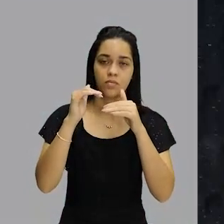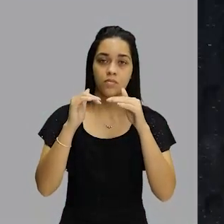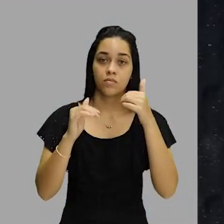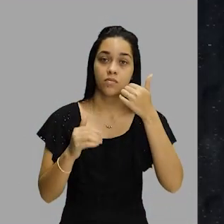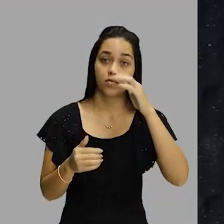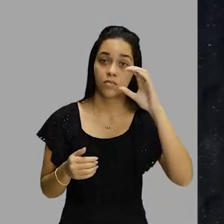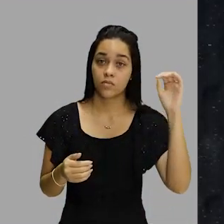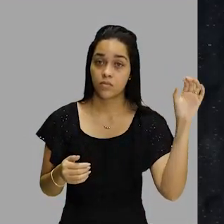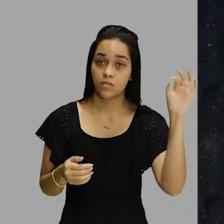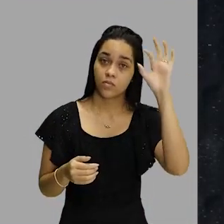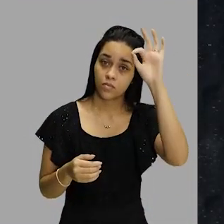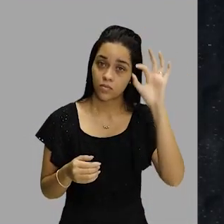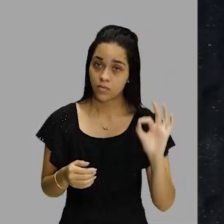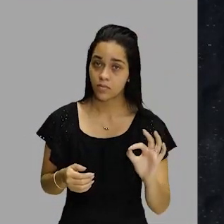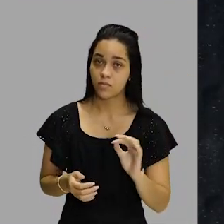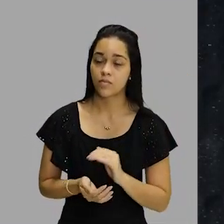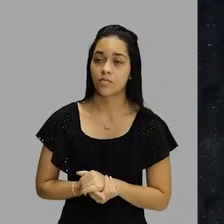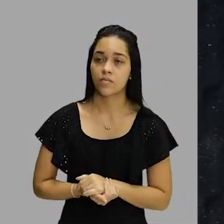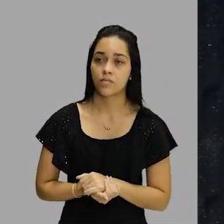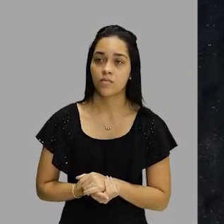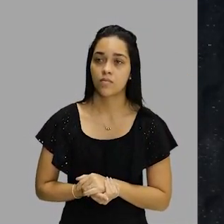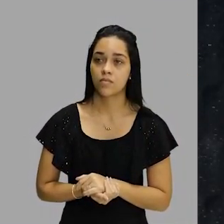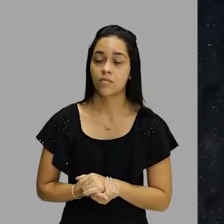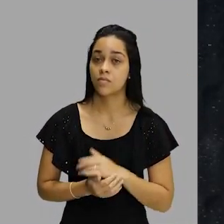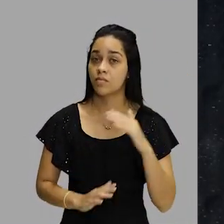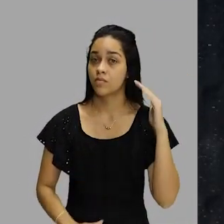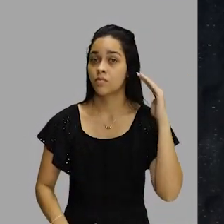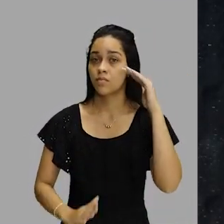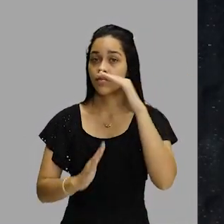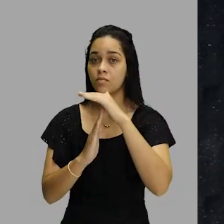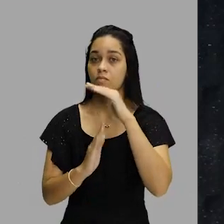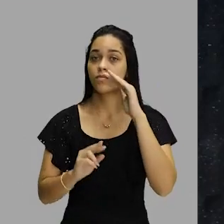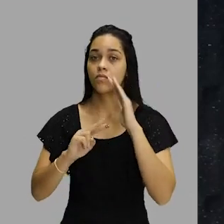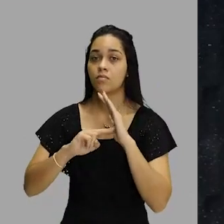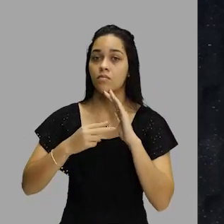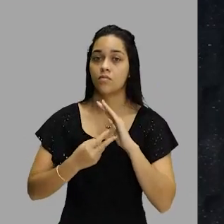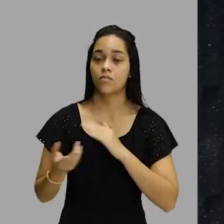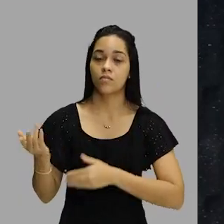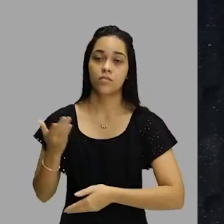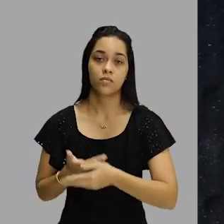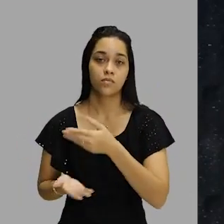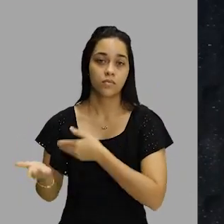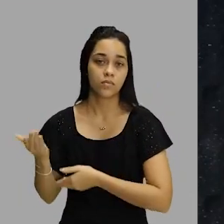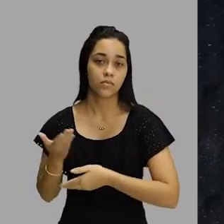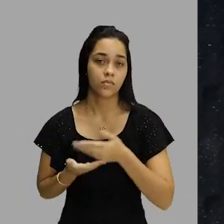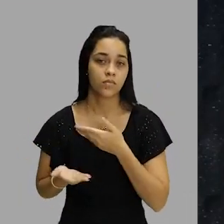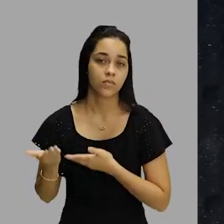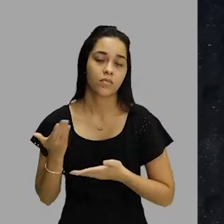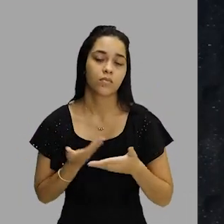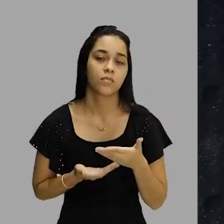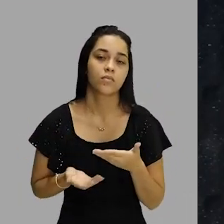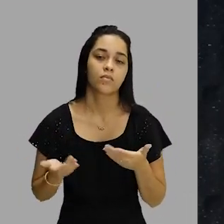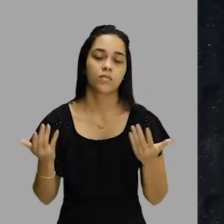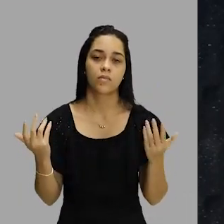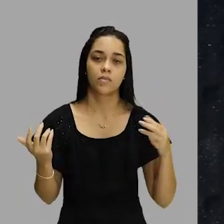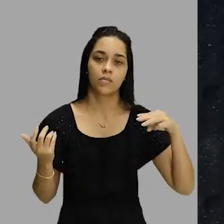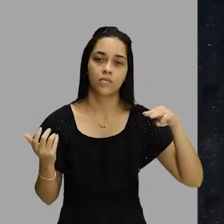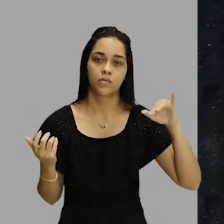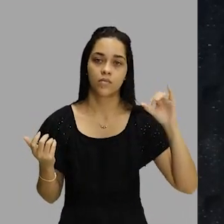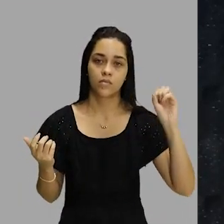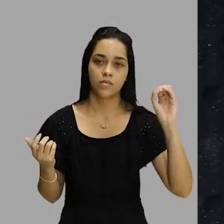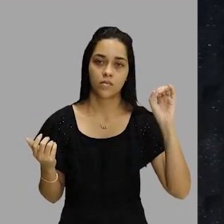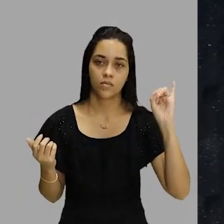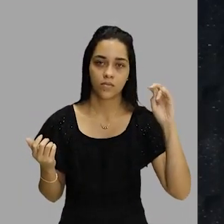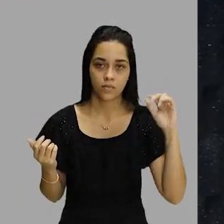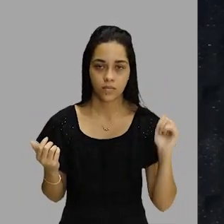de 100%, né? Está na máxima tensão, então quer dizer que a interação entre a miosina e